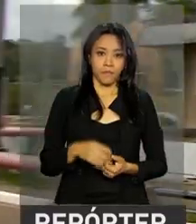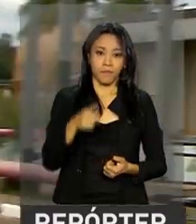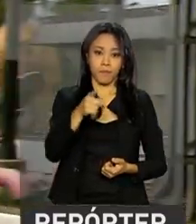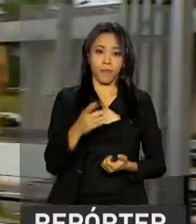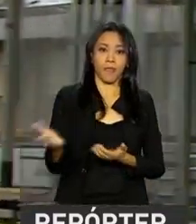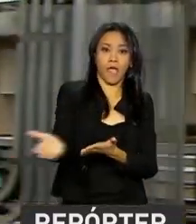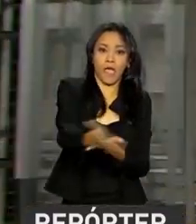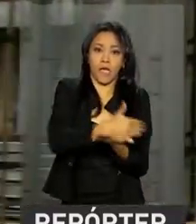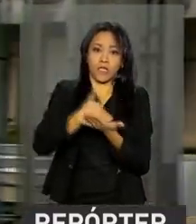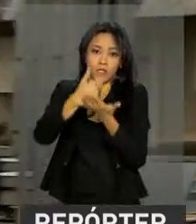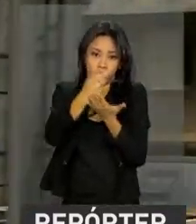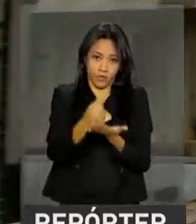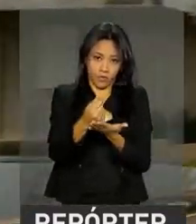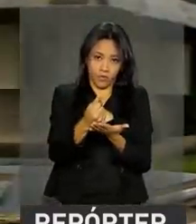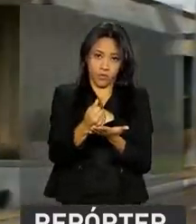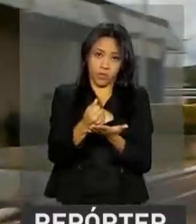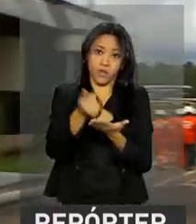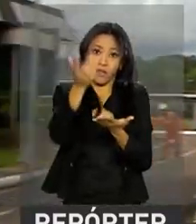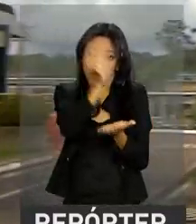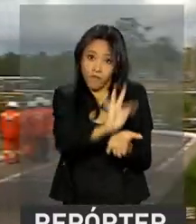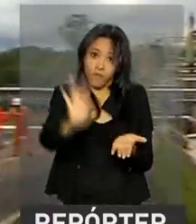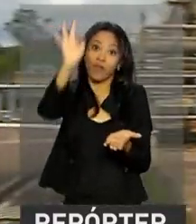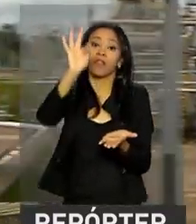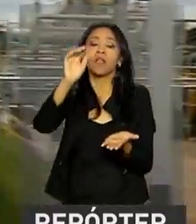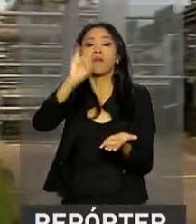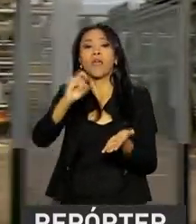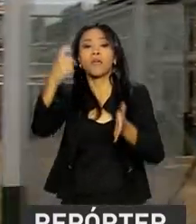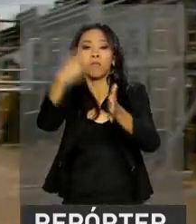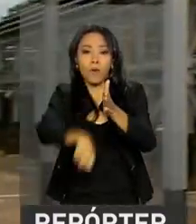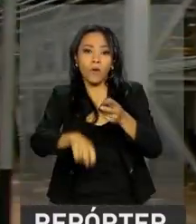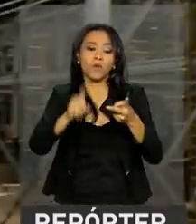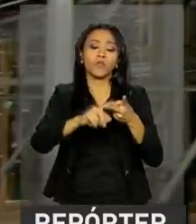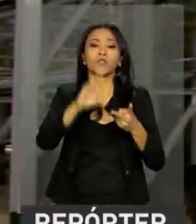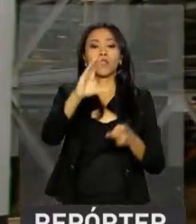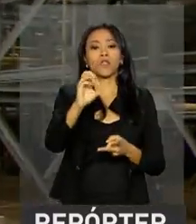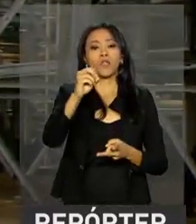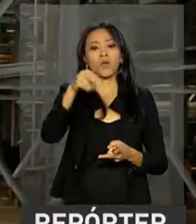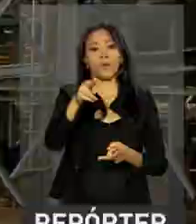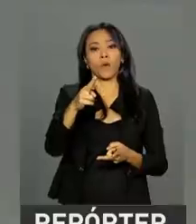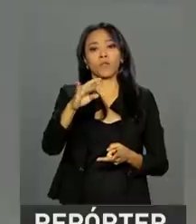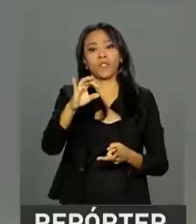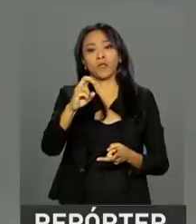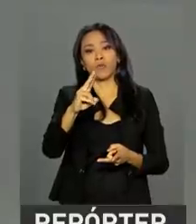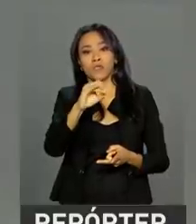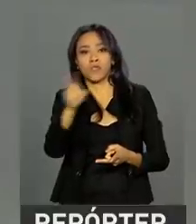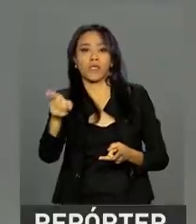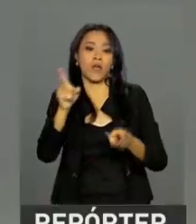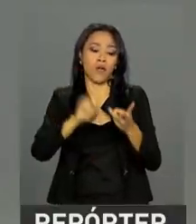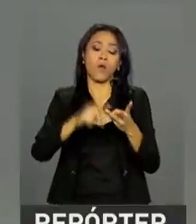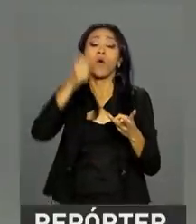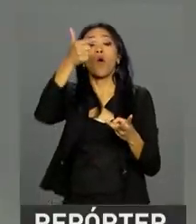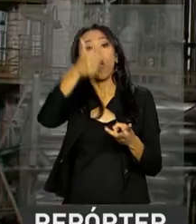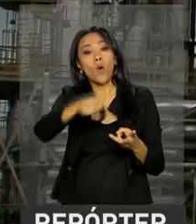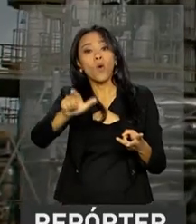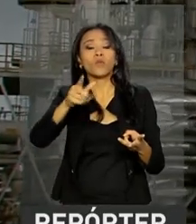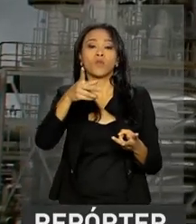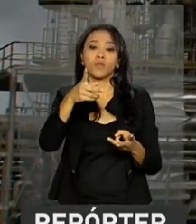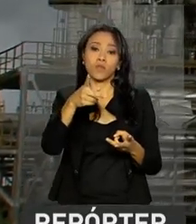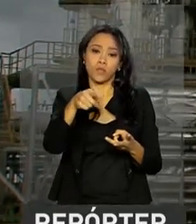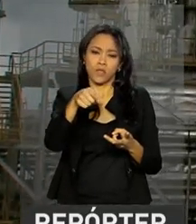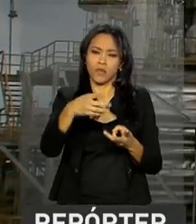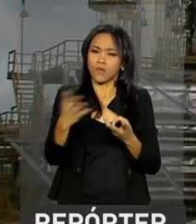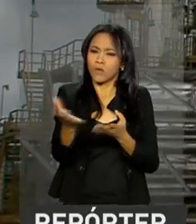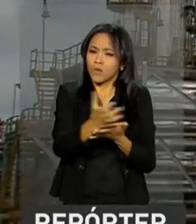A arrecadação total federal, que inclui impostos, contribuições federais e outras receitas como royalties do petróleo,